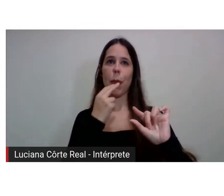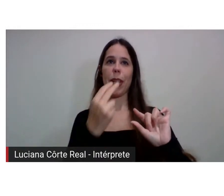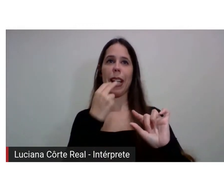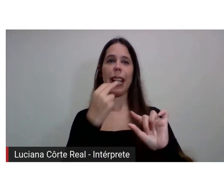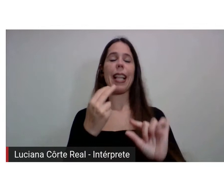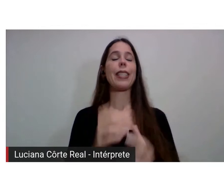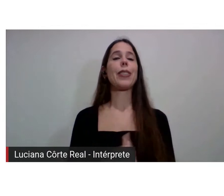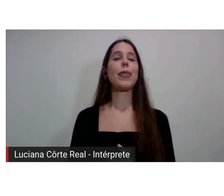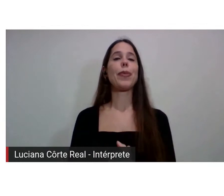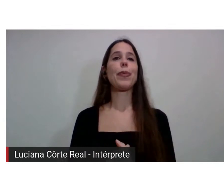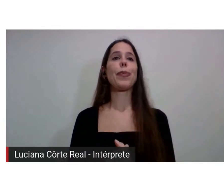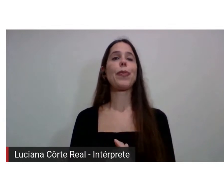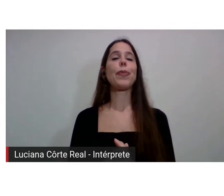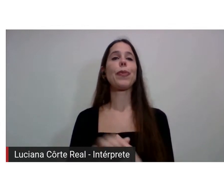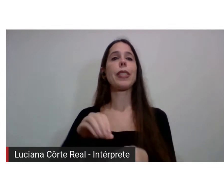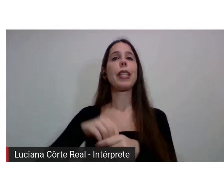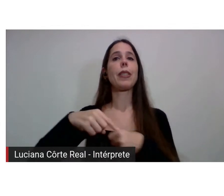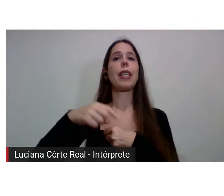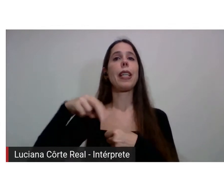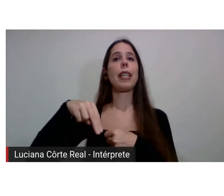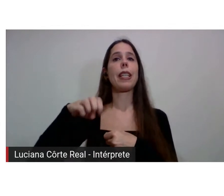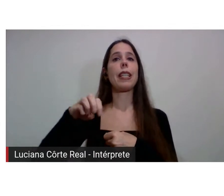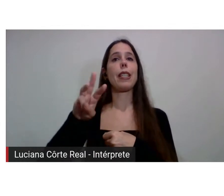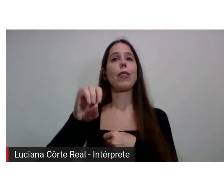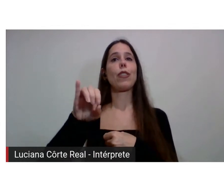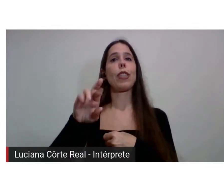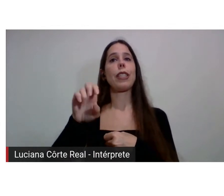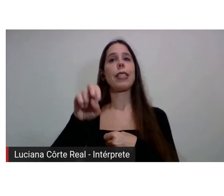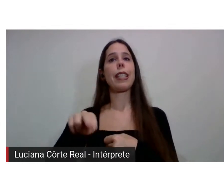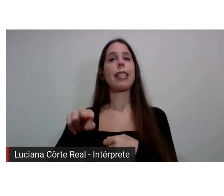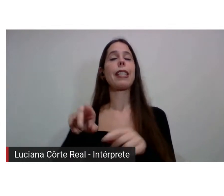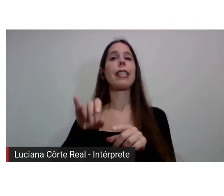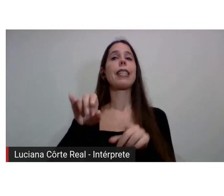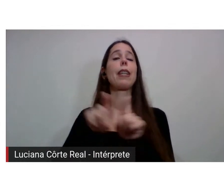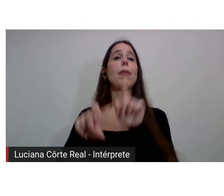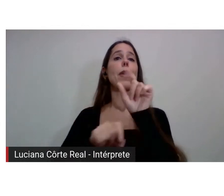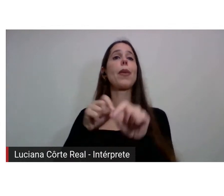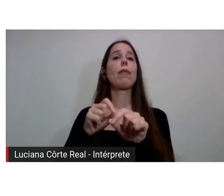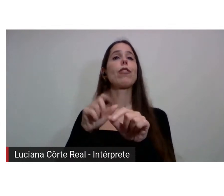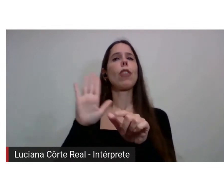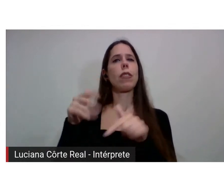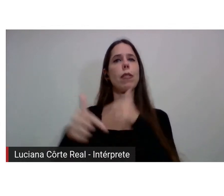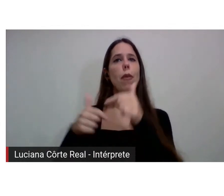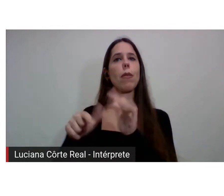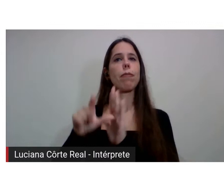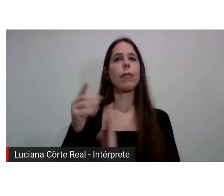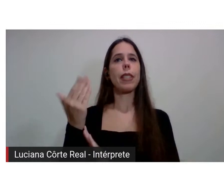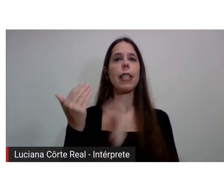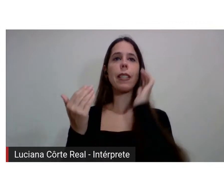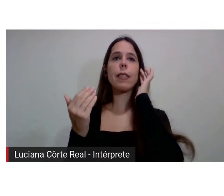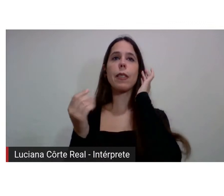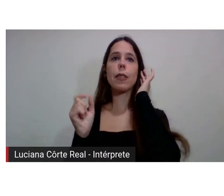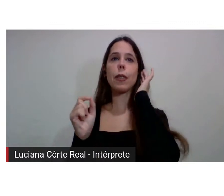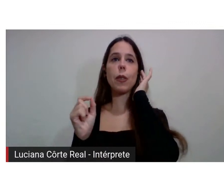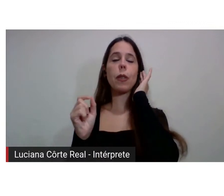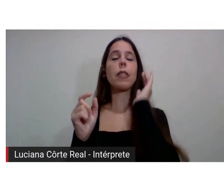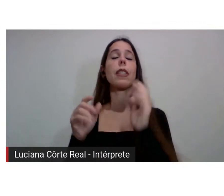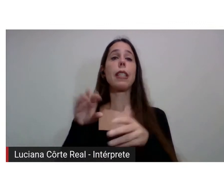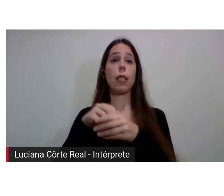New Jersey. E atuou anteriormente no corpo docente da Universidade do Kansas,